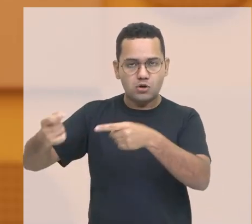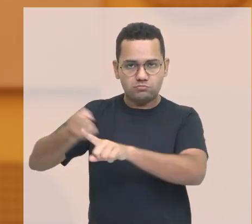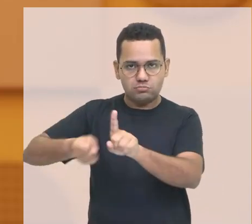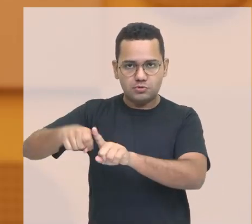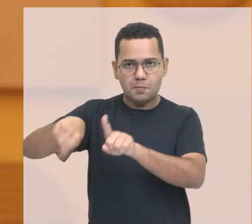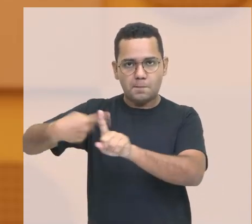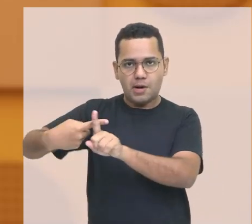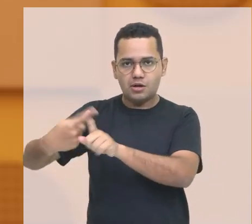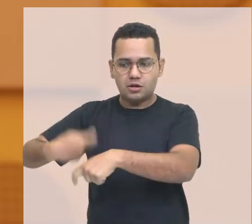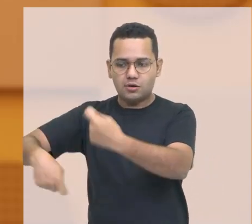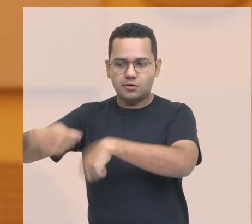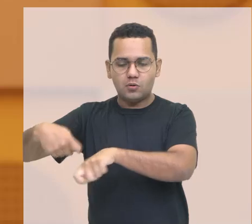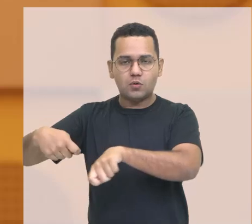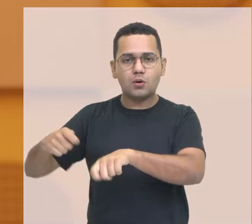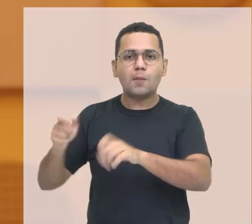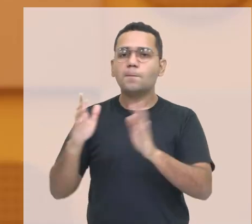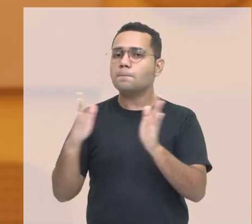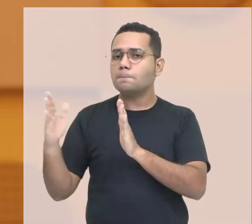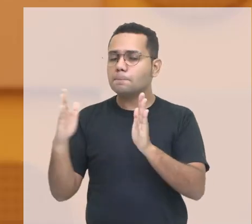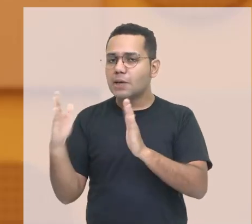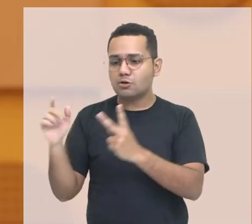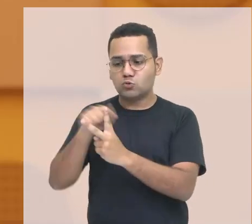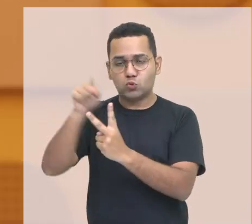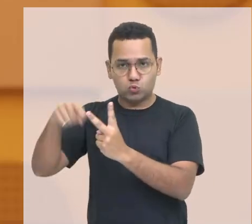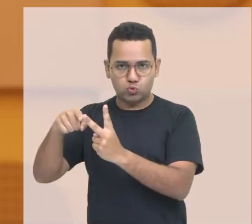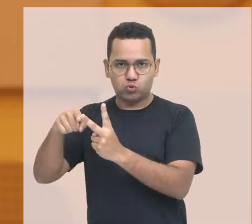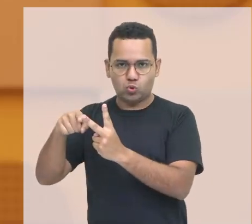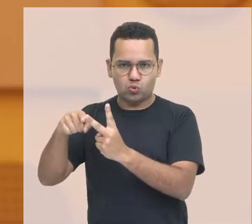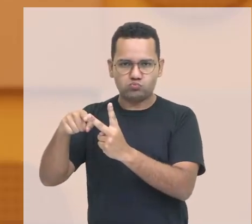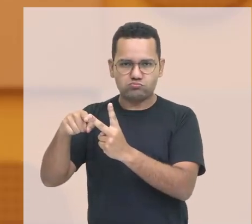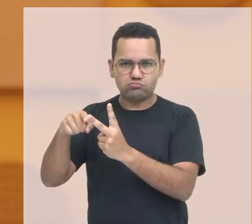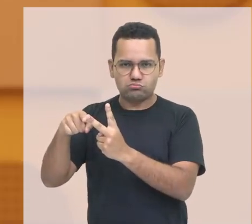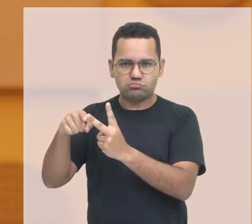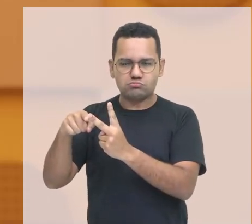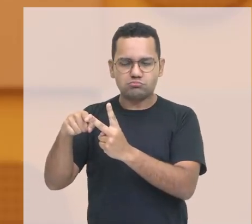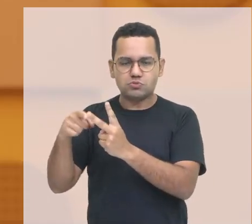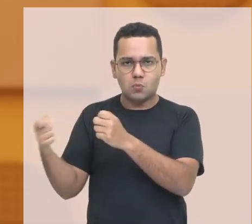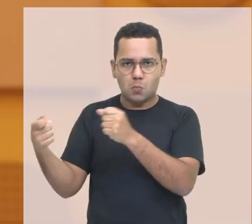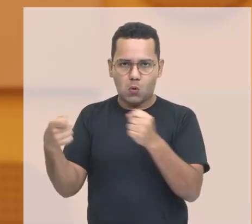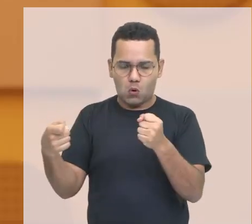importantes durante os 2 mandatos do